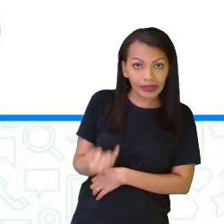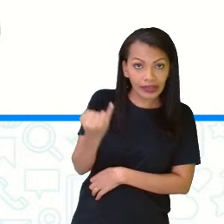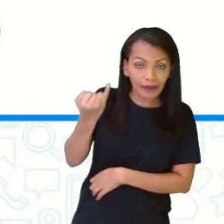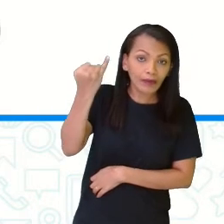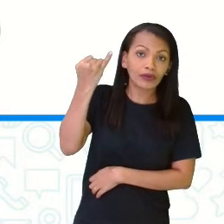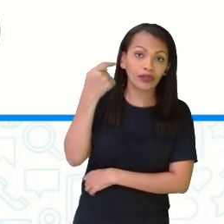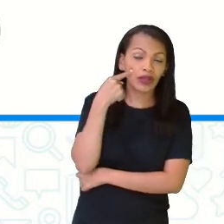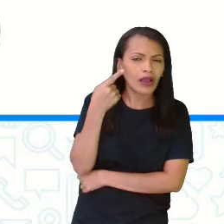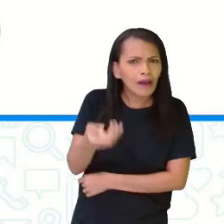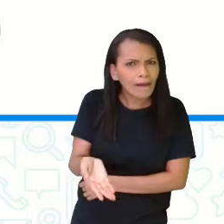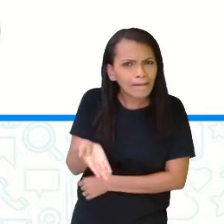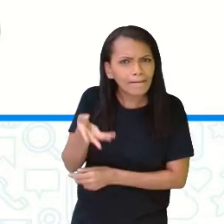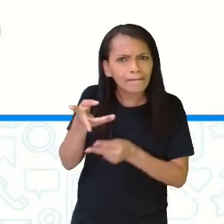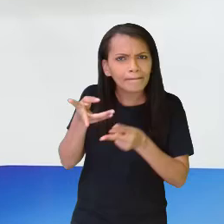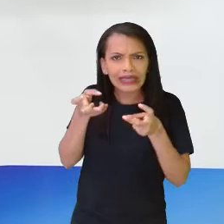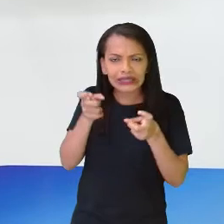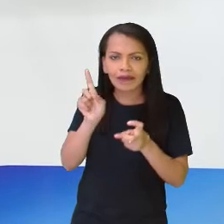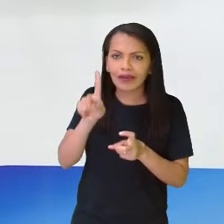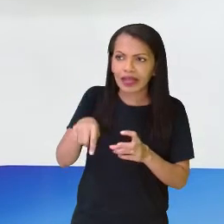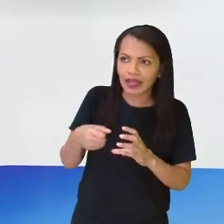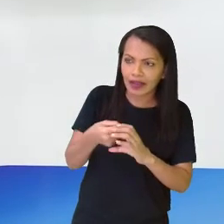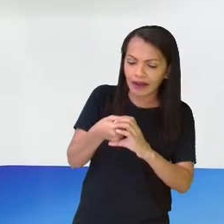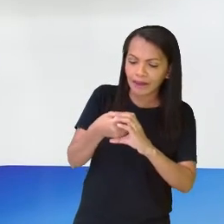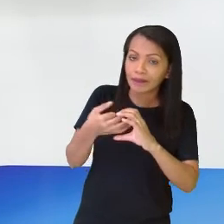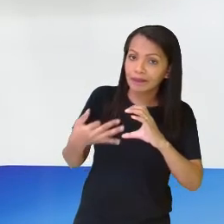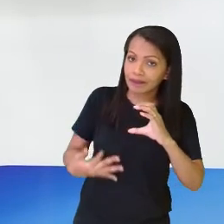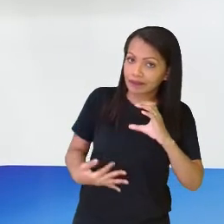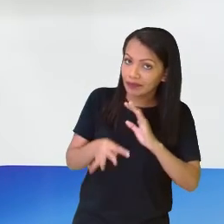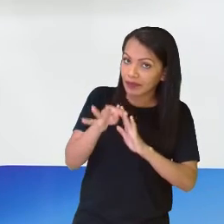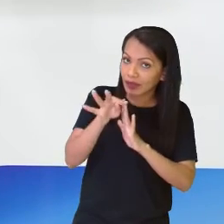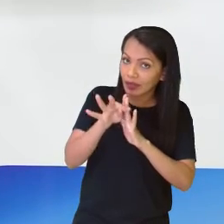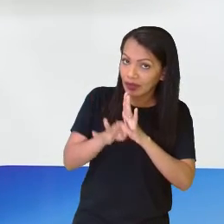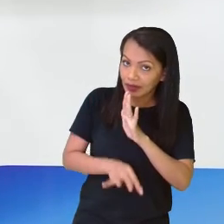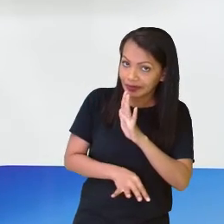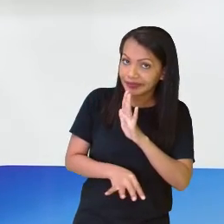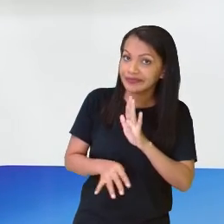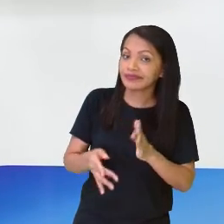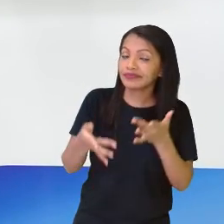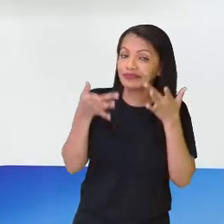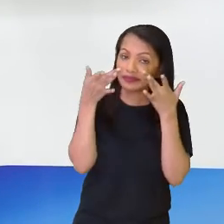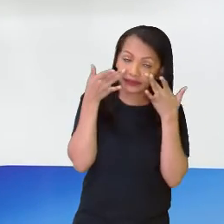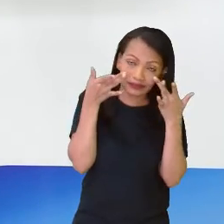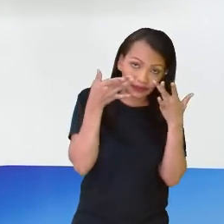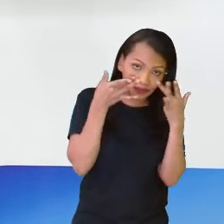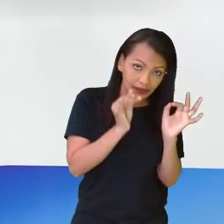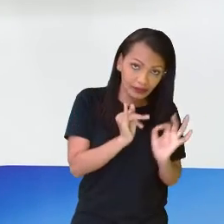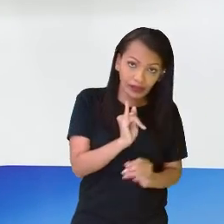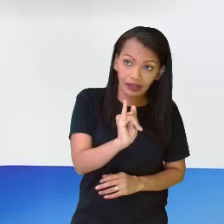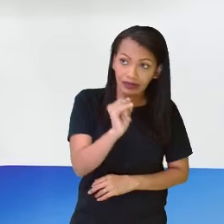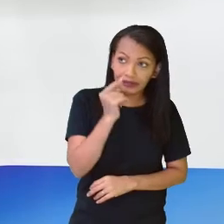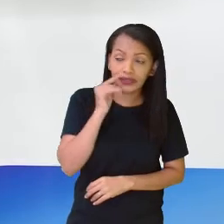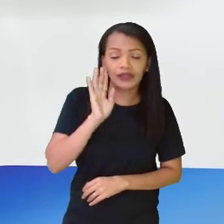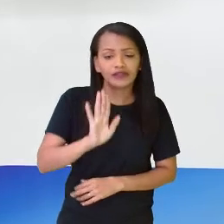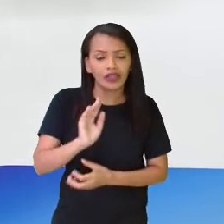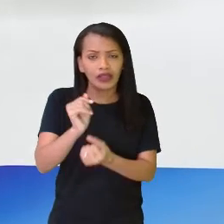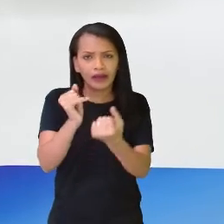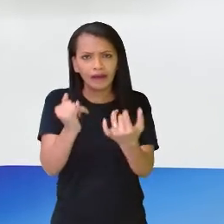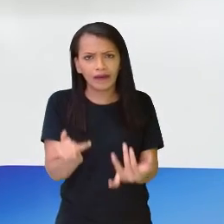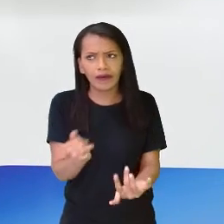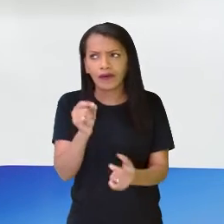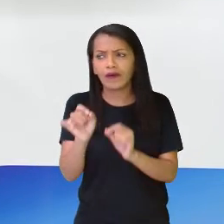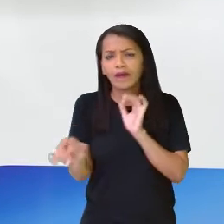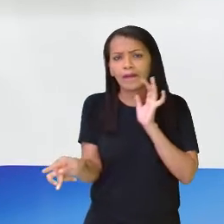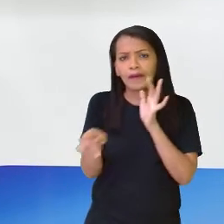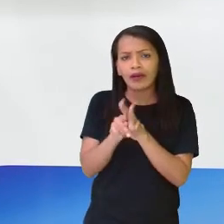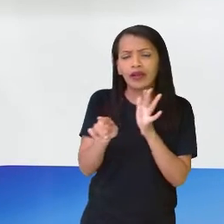perceber essas características do gênero dramático. Então, como eu estou dizendo aqui, ó, já falei, não é? Ele pertence a